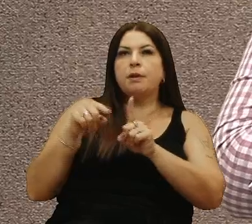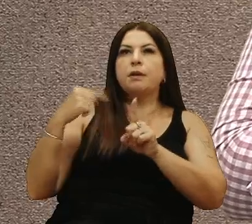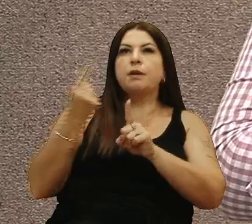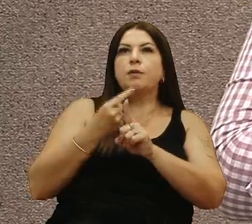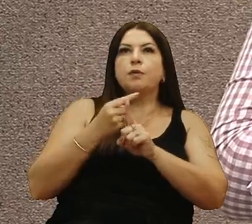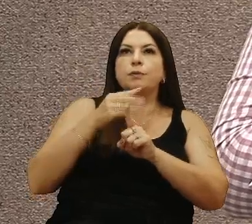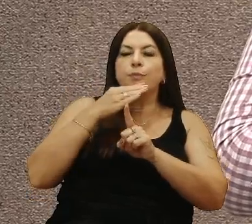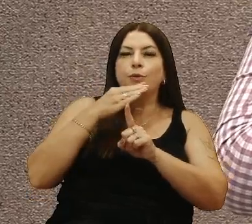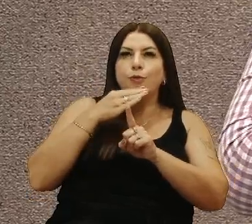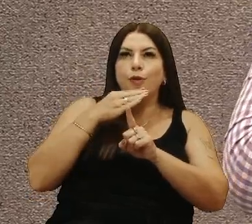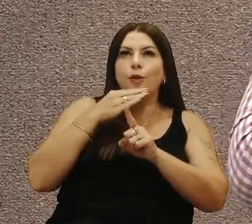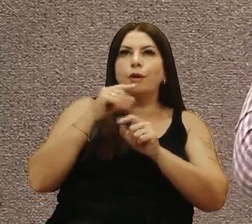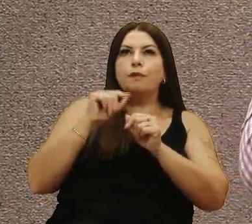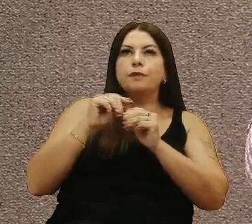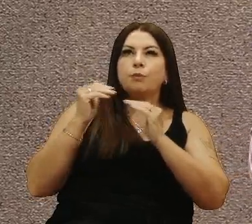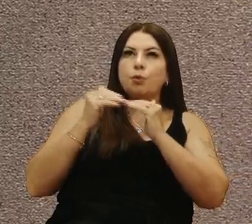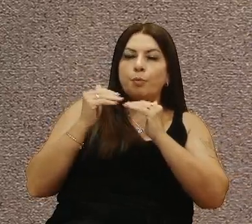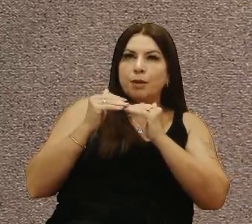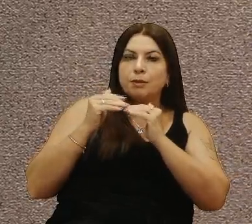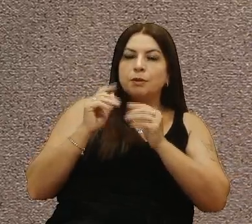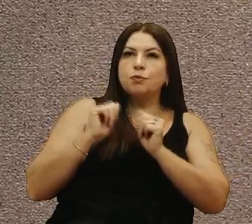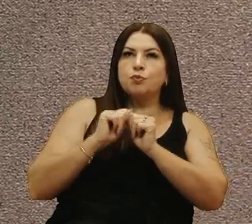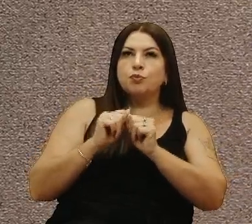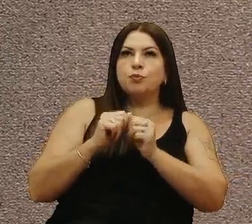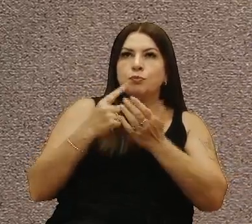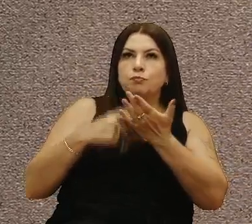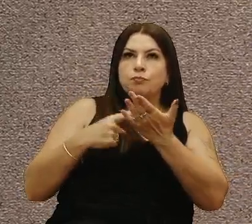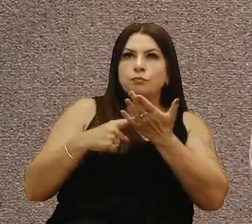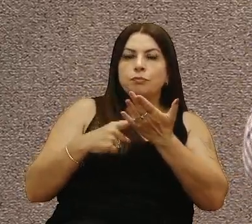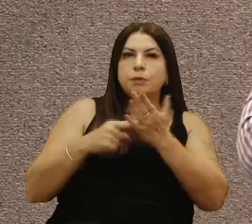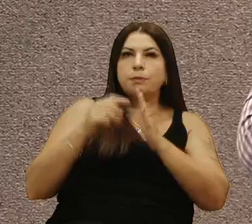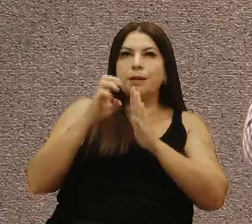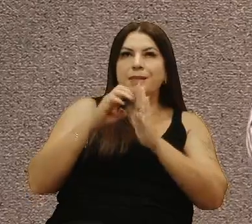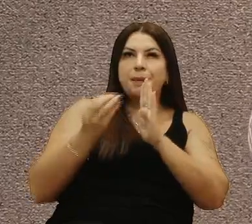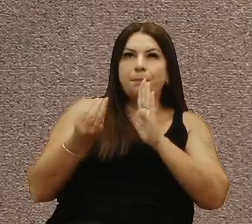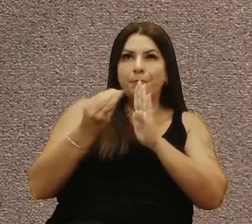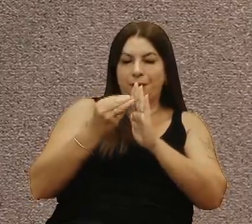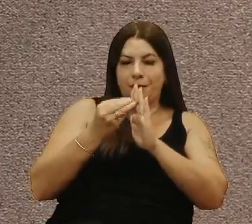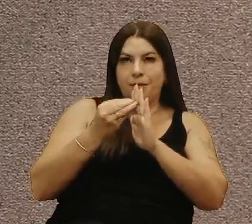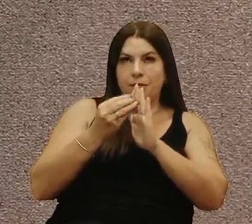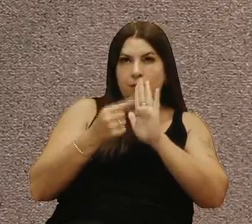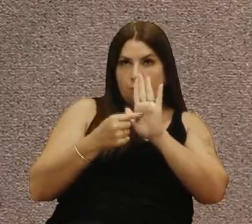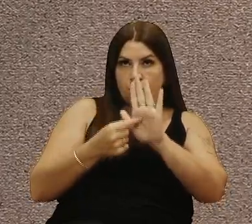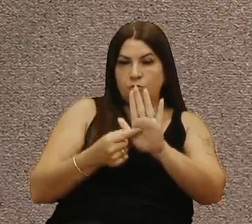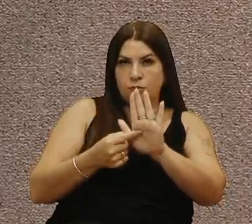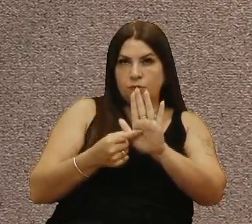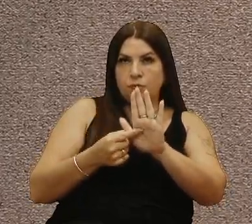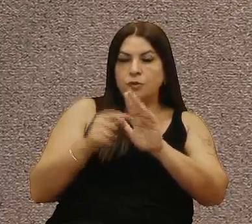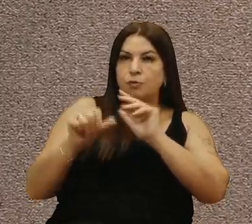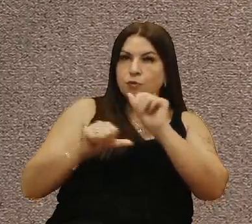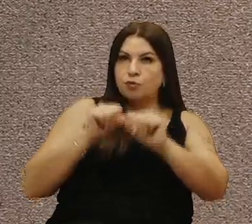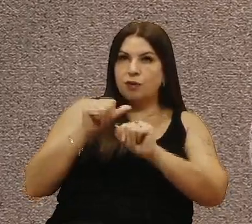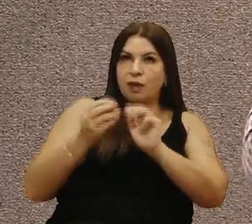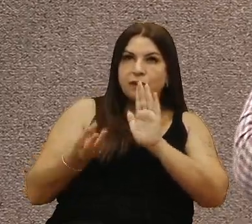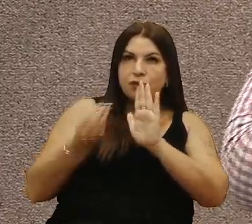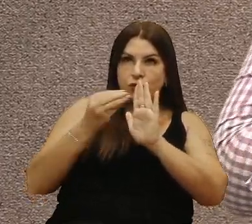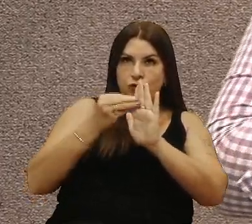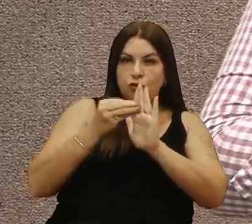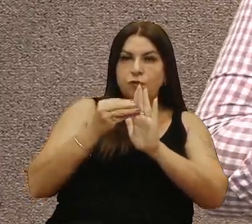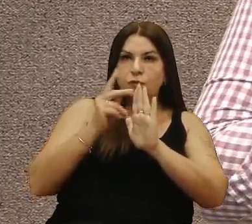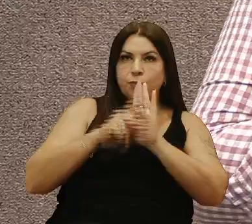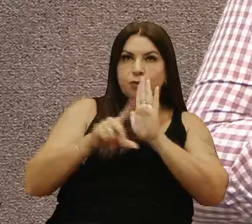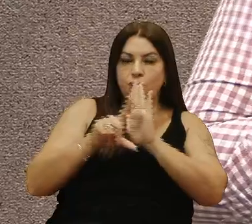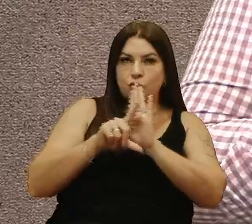nós havíamos feito um acordo para que as emendas apresentadas, modificativas e aditivas apresentadas ao